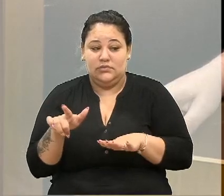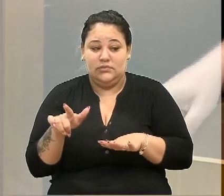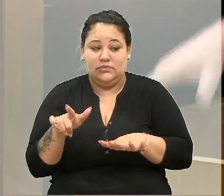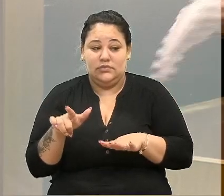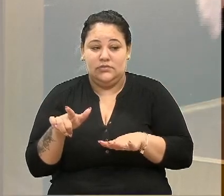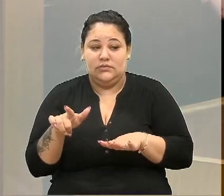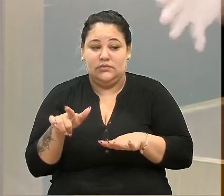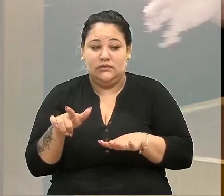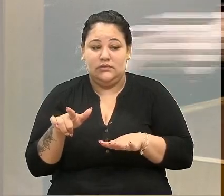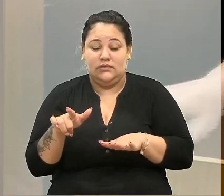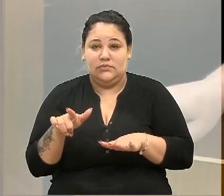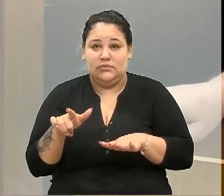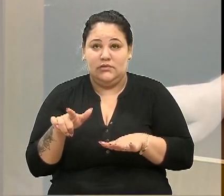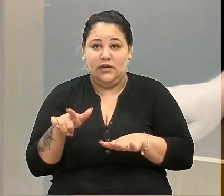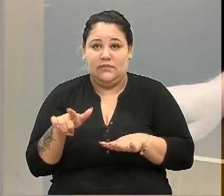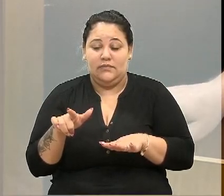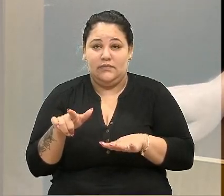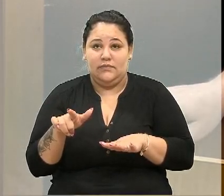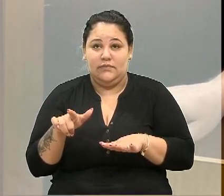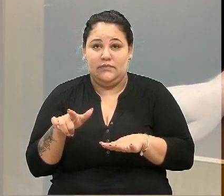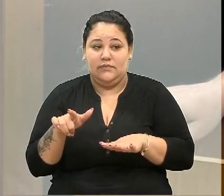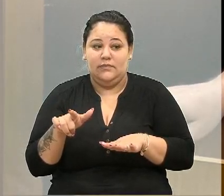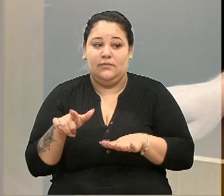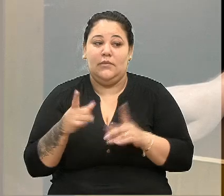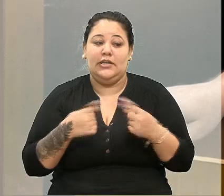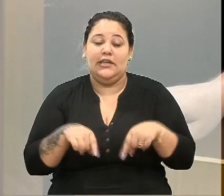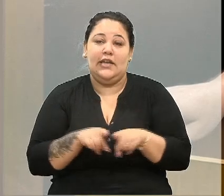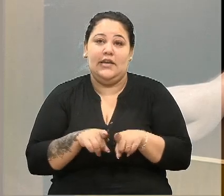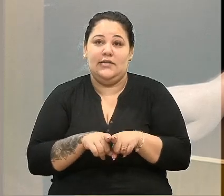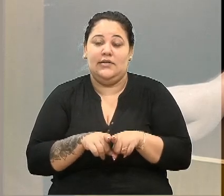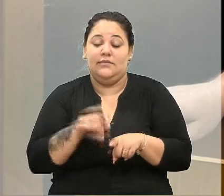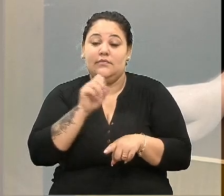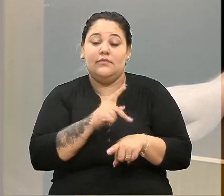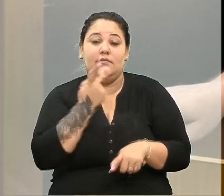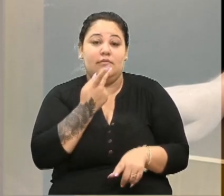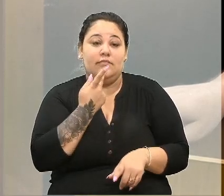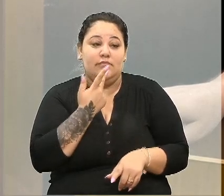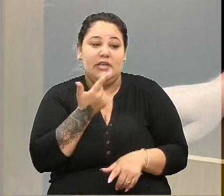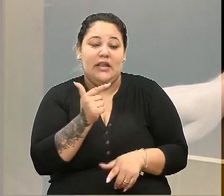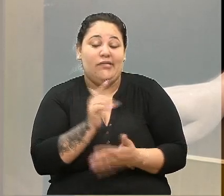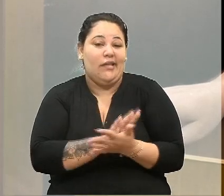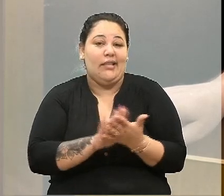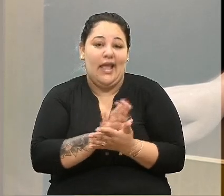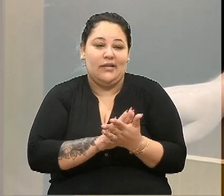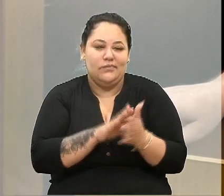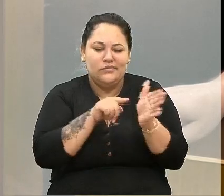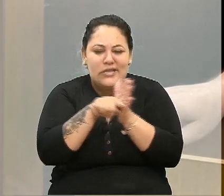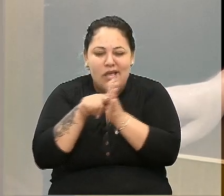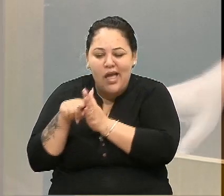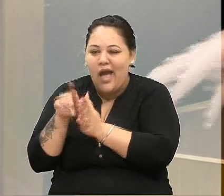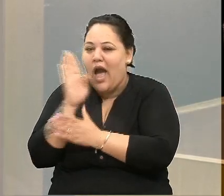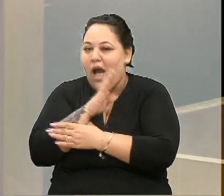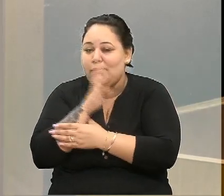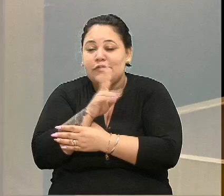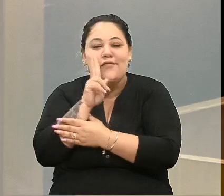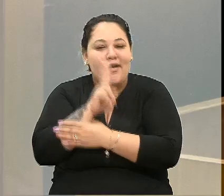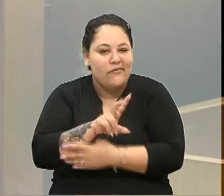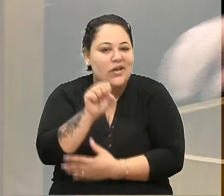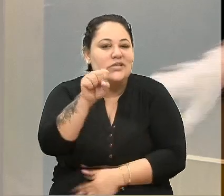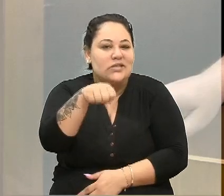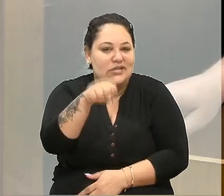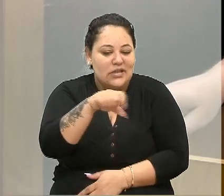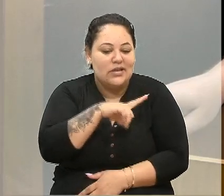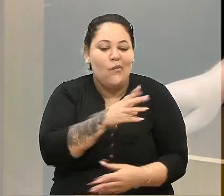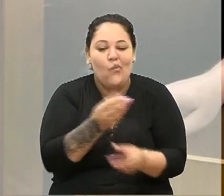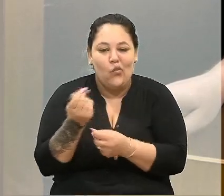né? Então, quem diz que não tem nada, uma pesquisadinha rápida e vai ver que está começando a ter